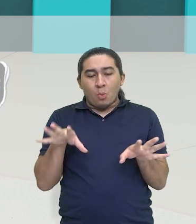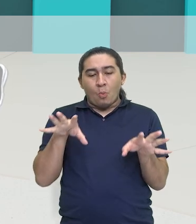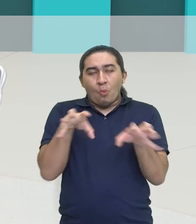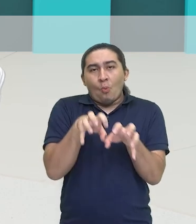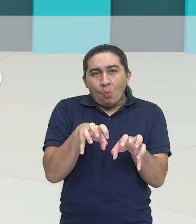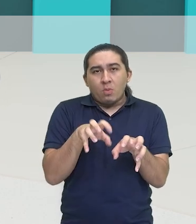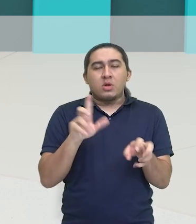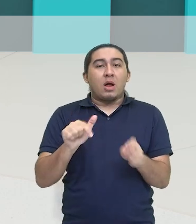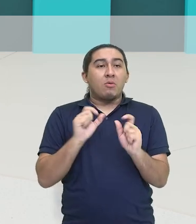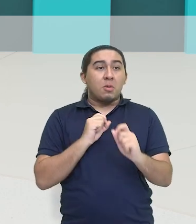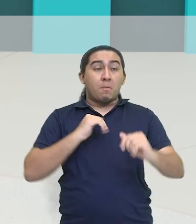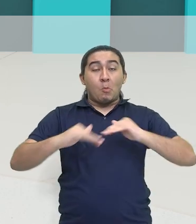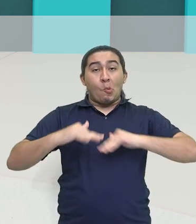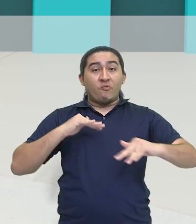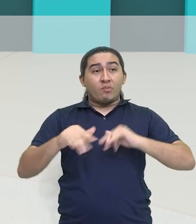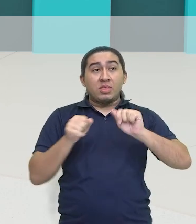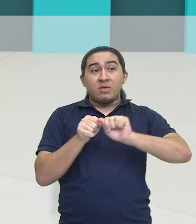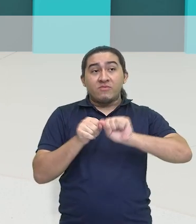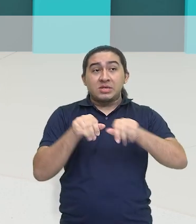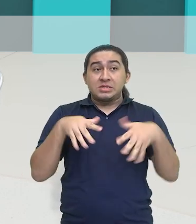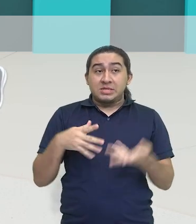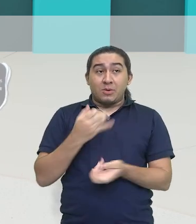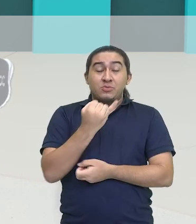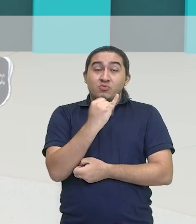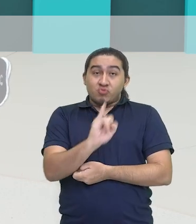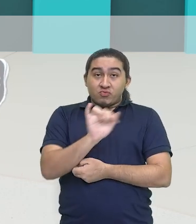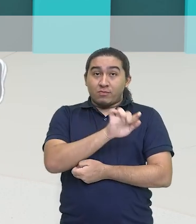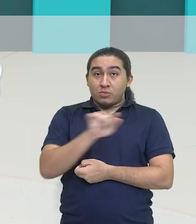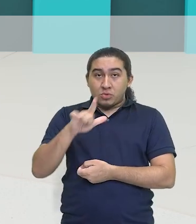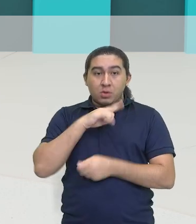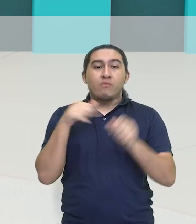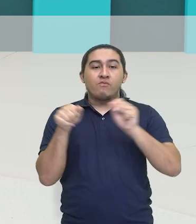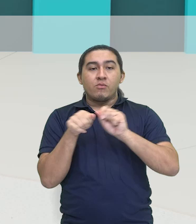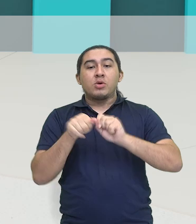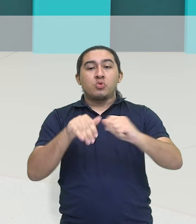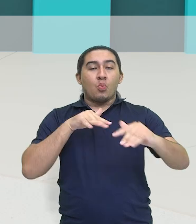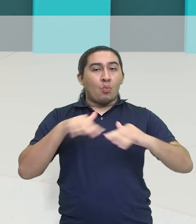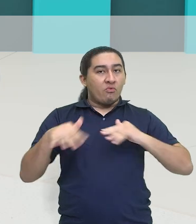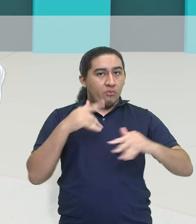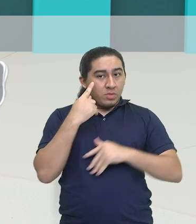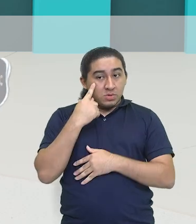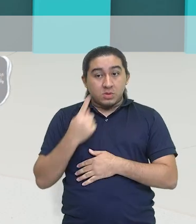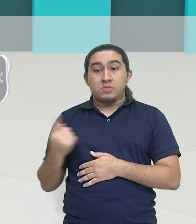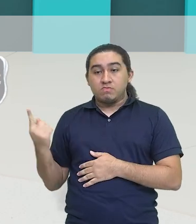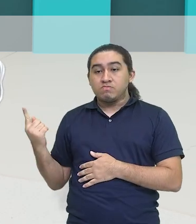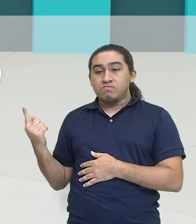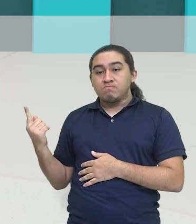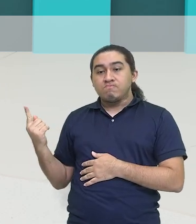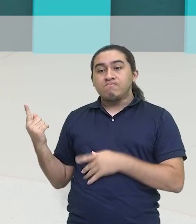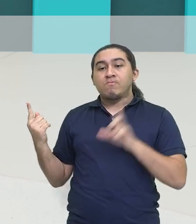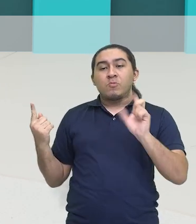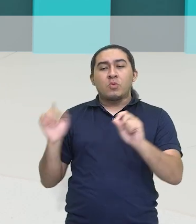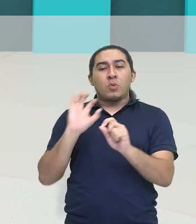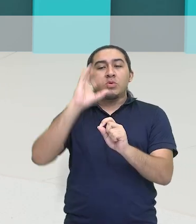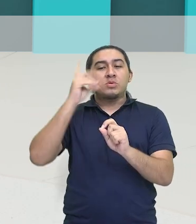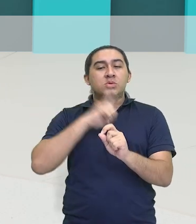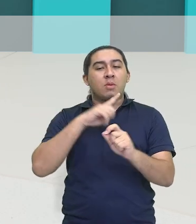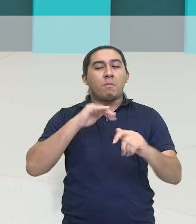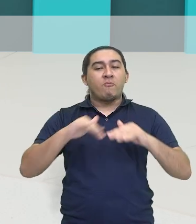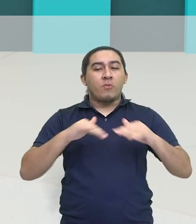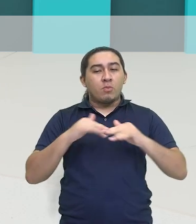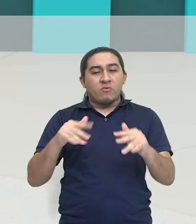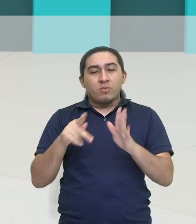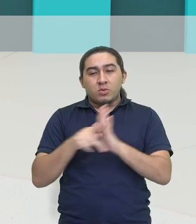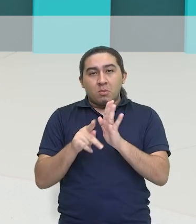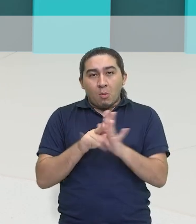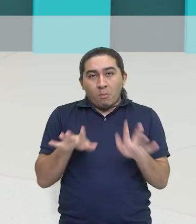Ele realiza esse movimento. Então, toda vez que você faz um movimento dessa forma, você está realizando a contração